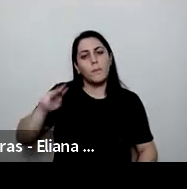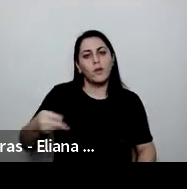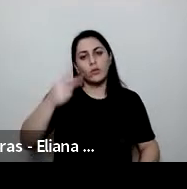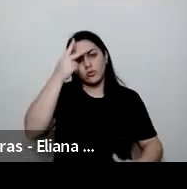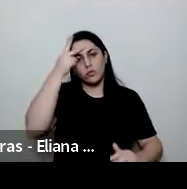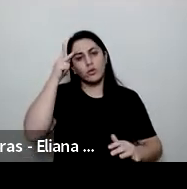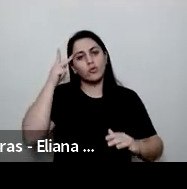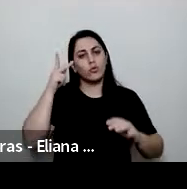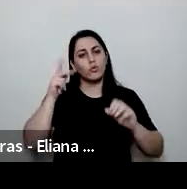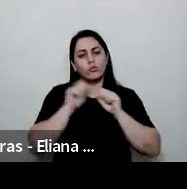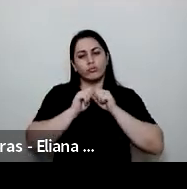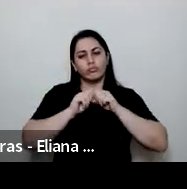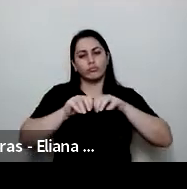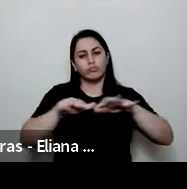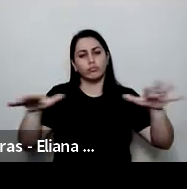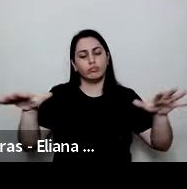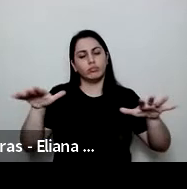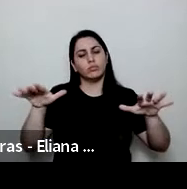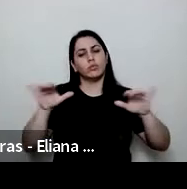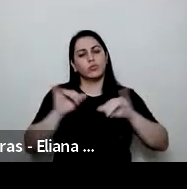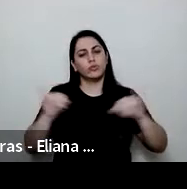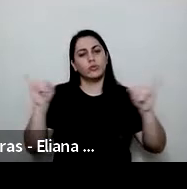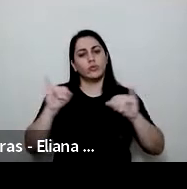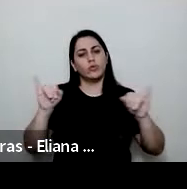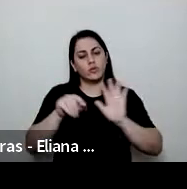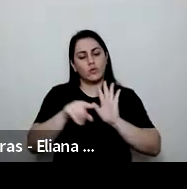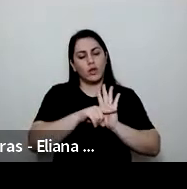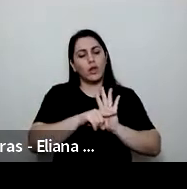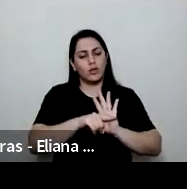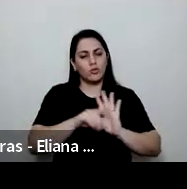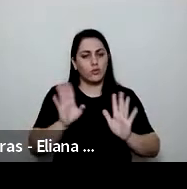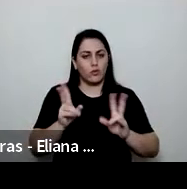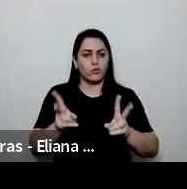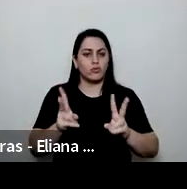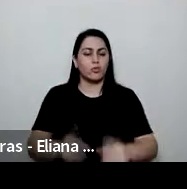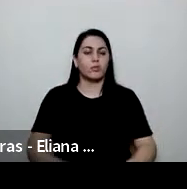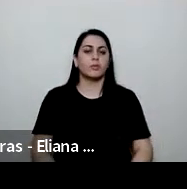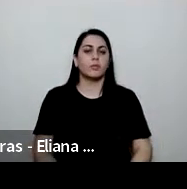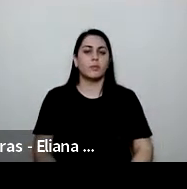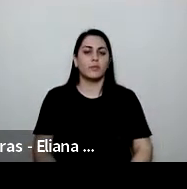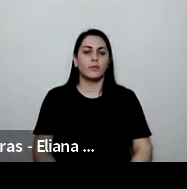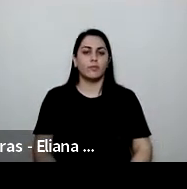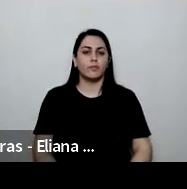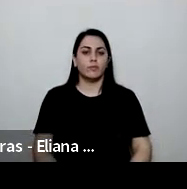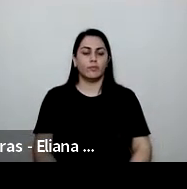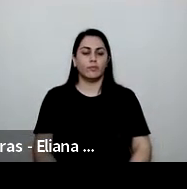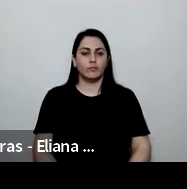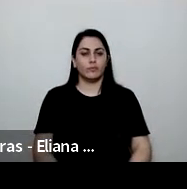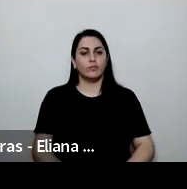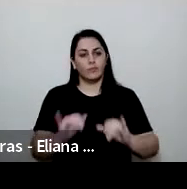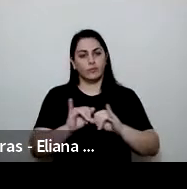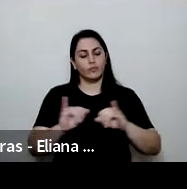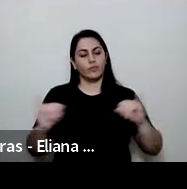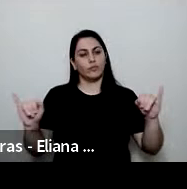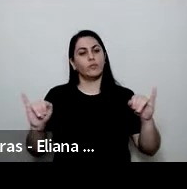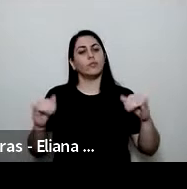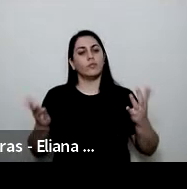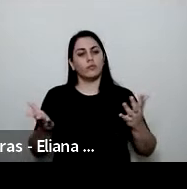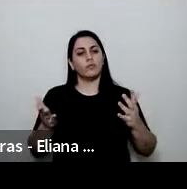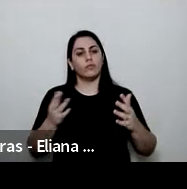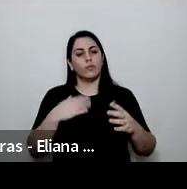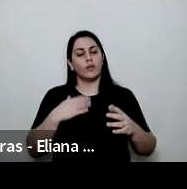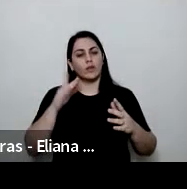atingidas pela cumplicidade acredita-se no caso vamos aparecer e não anunciando o